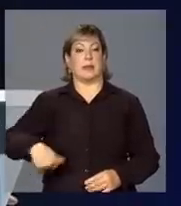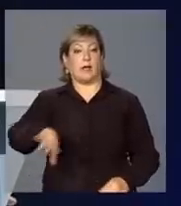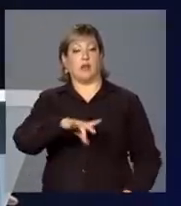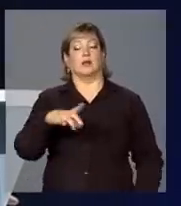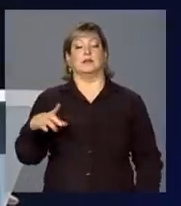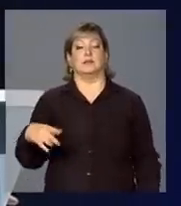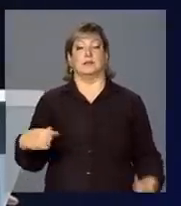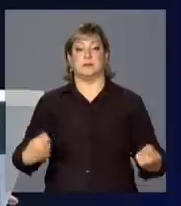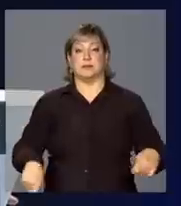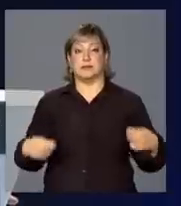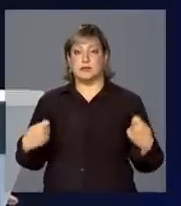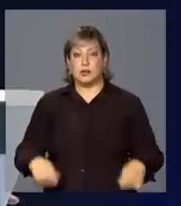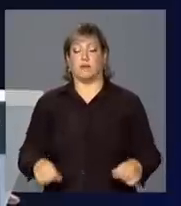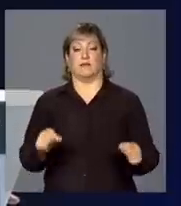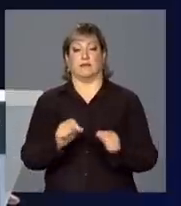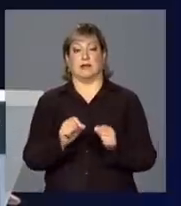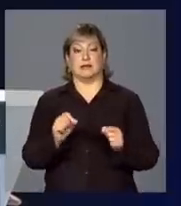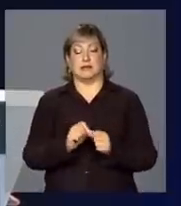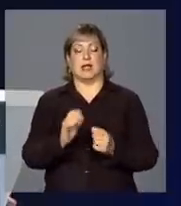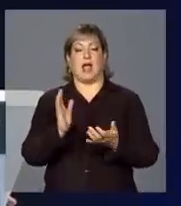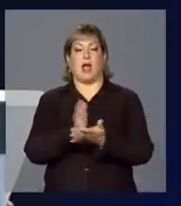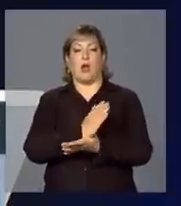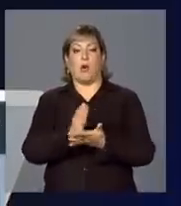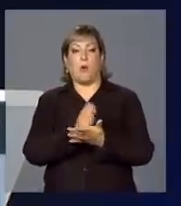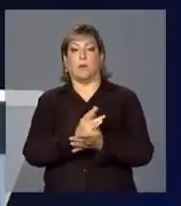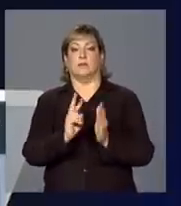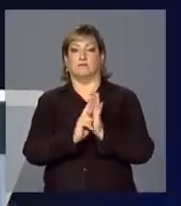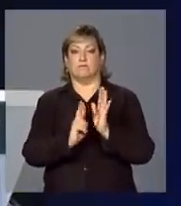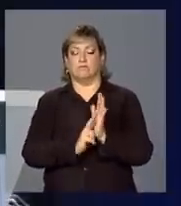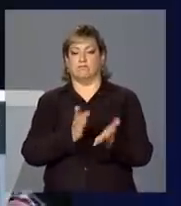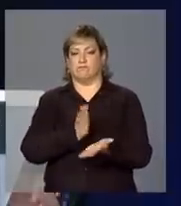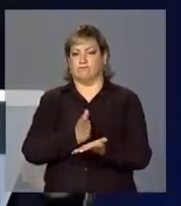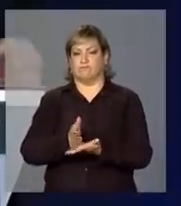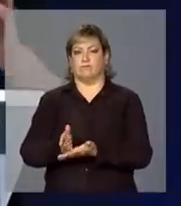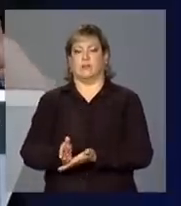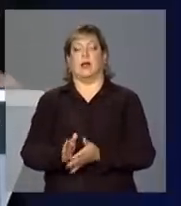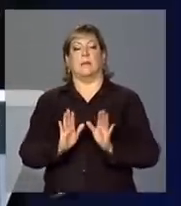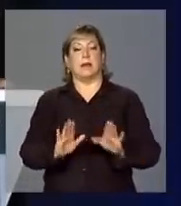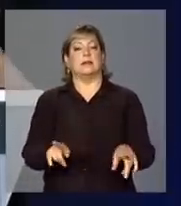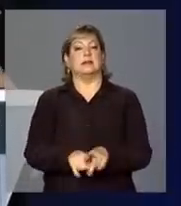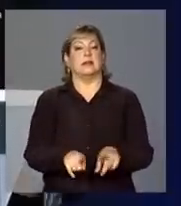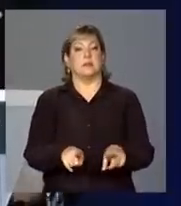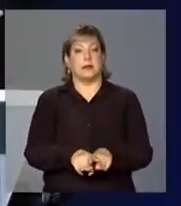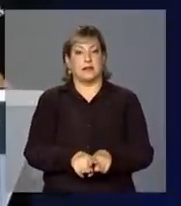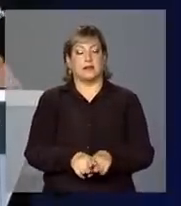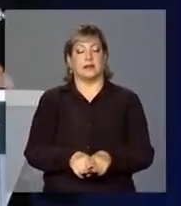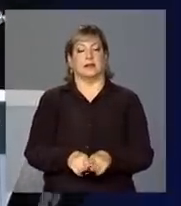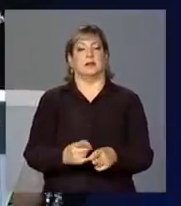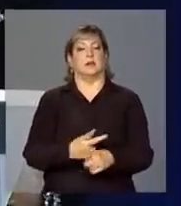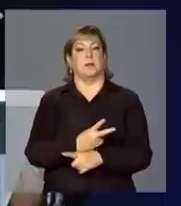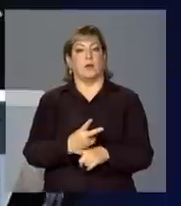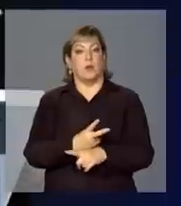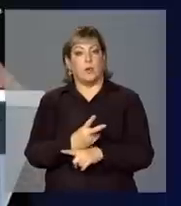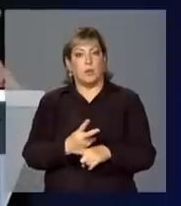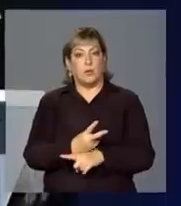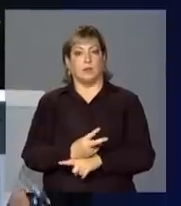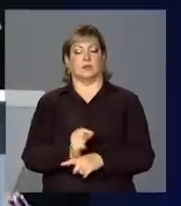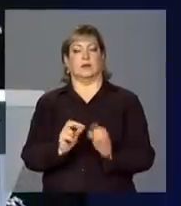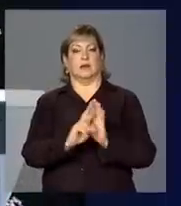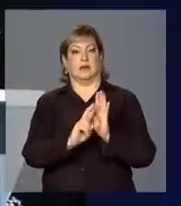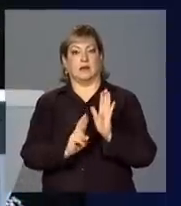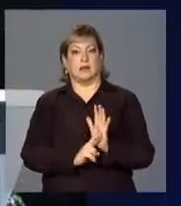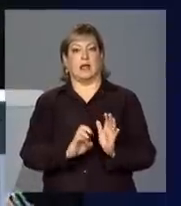de tomar algumas medidas pontuais, mas também estamos em busca das medidas